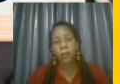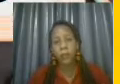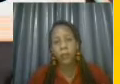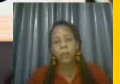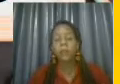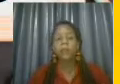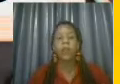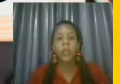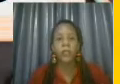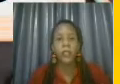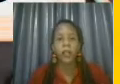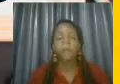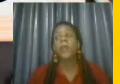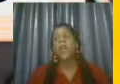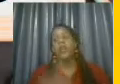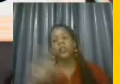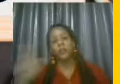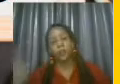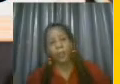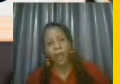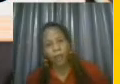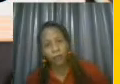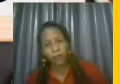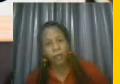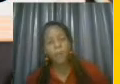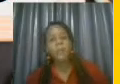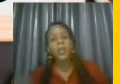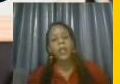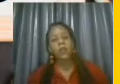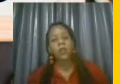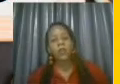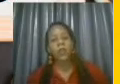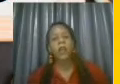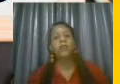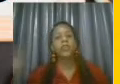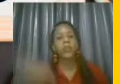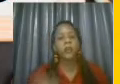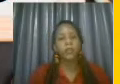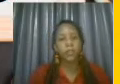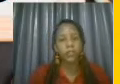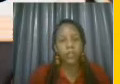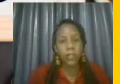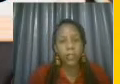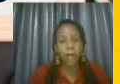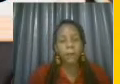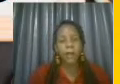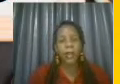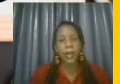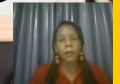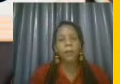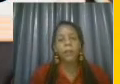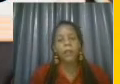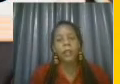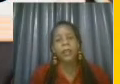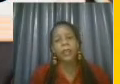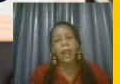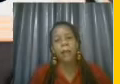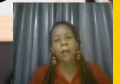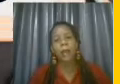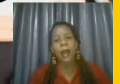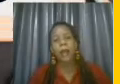se movimentando. Então, o que eles fizeram? Eles foram na África e trouxeram os negros de lá para cá para